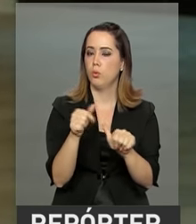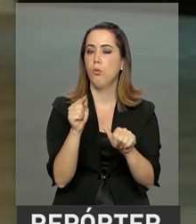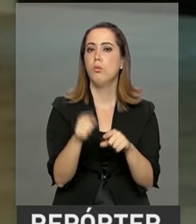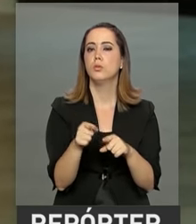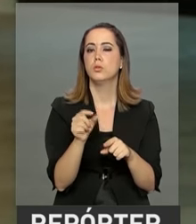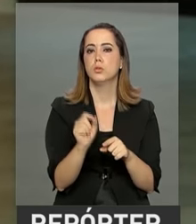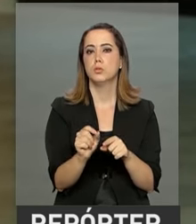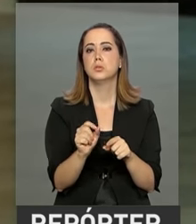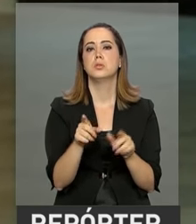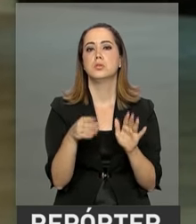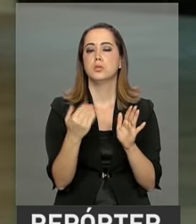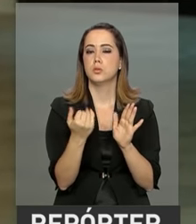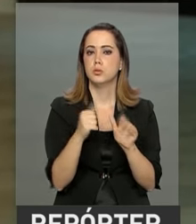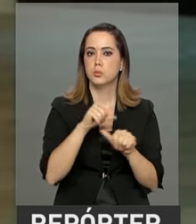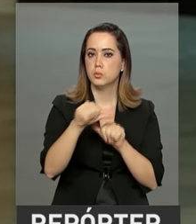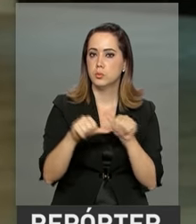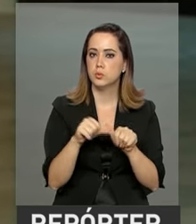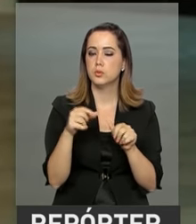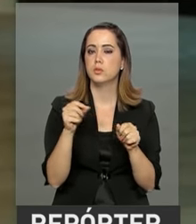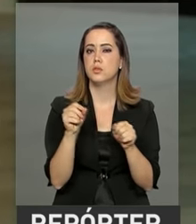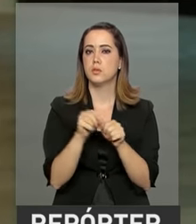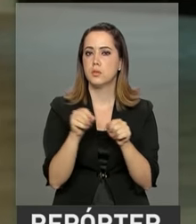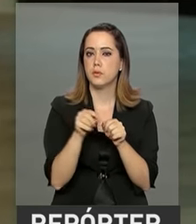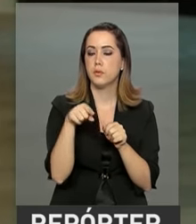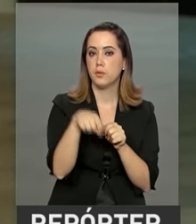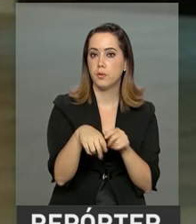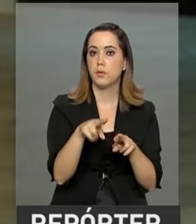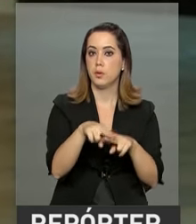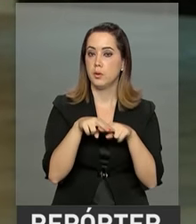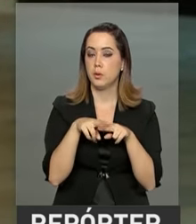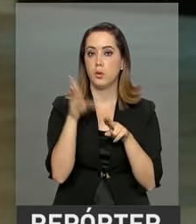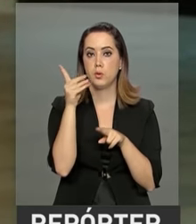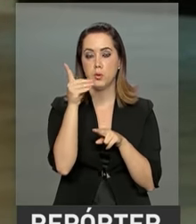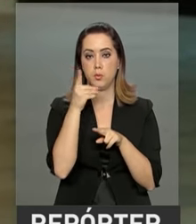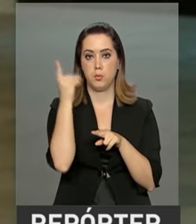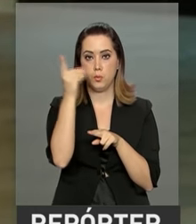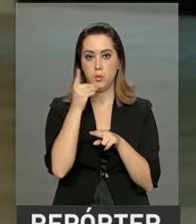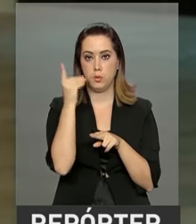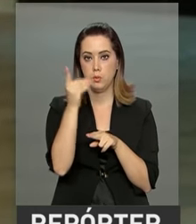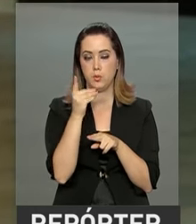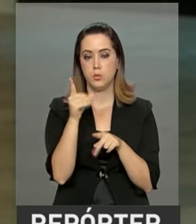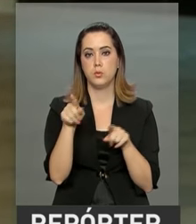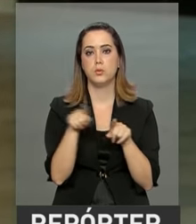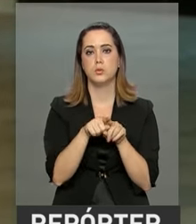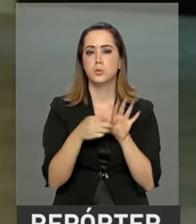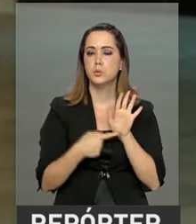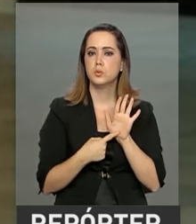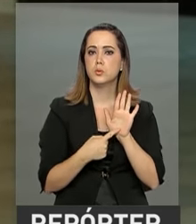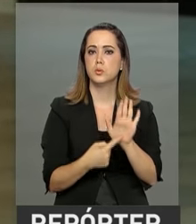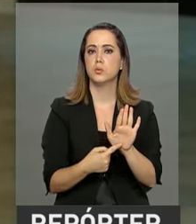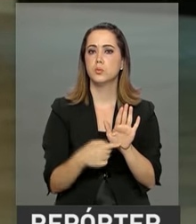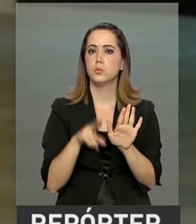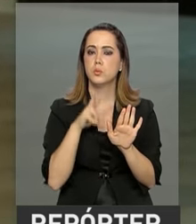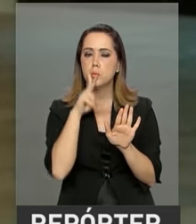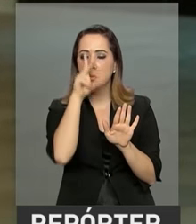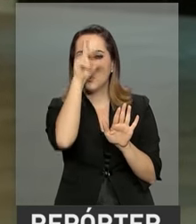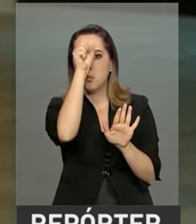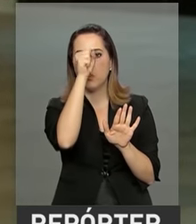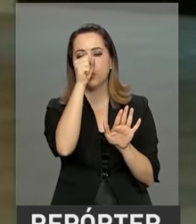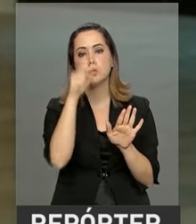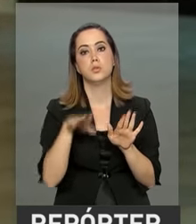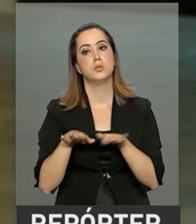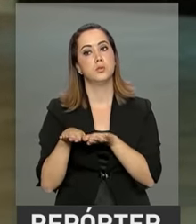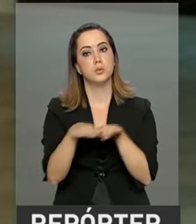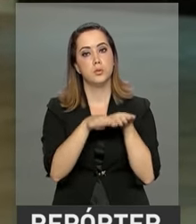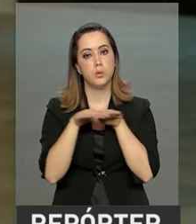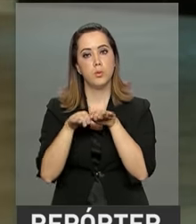Deputados, mudanças estas feitas pelos deputados federais, representam, mostram a força, a pujança da